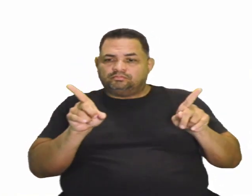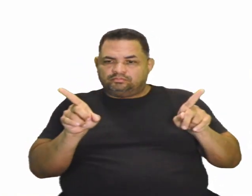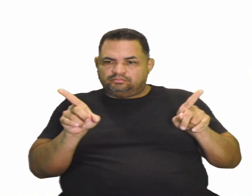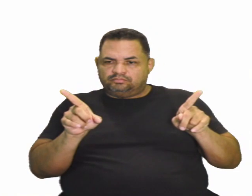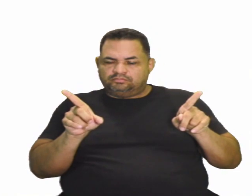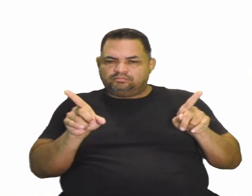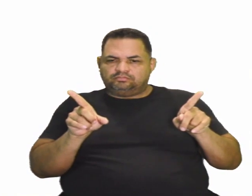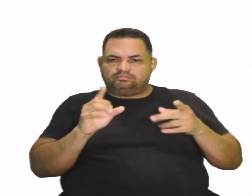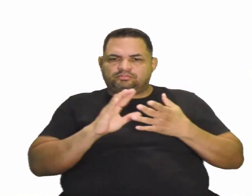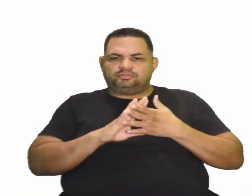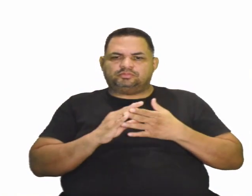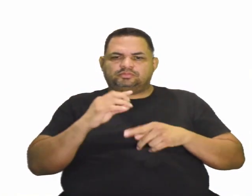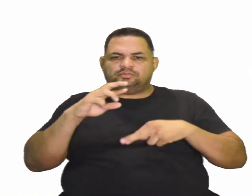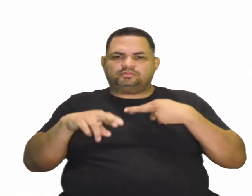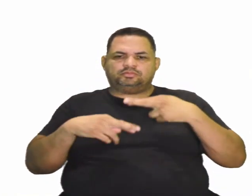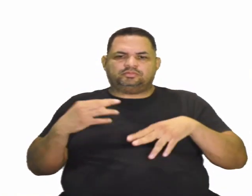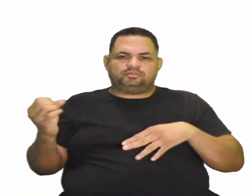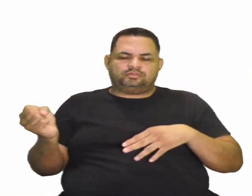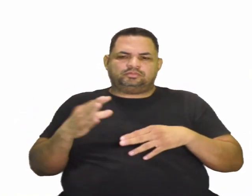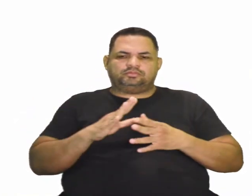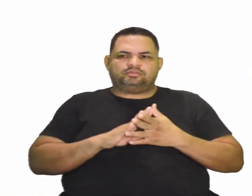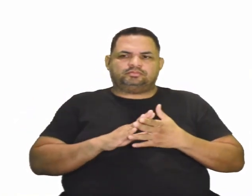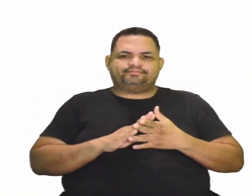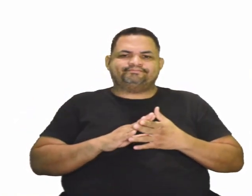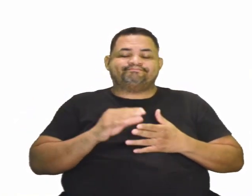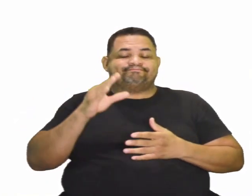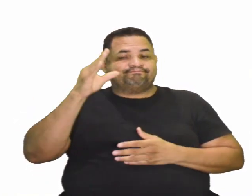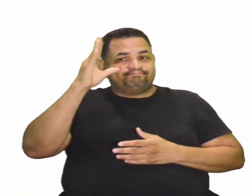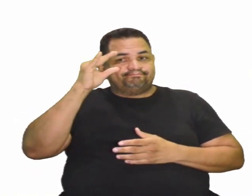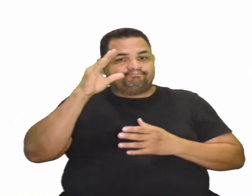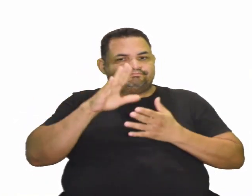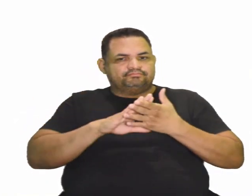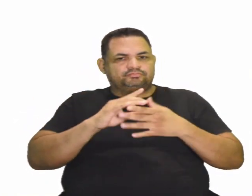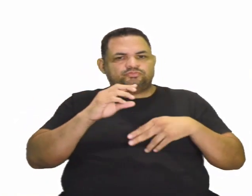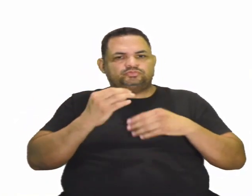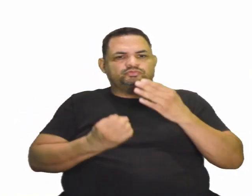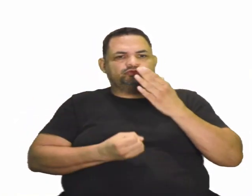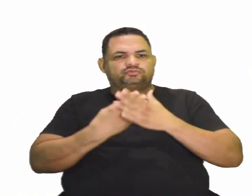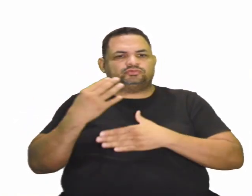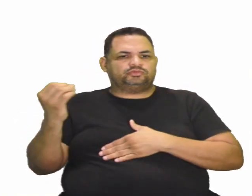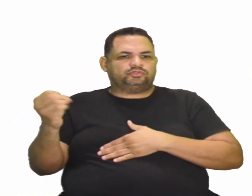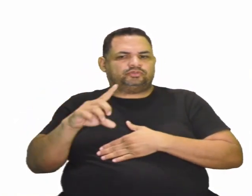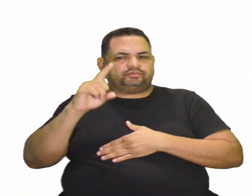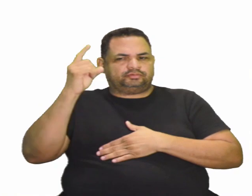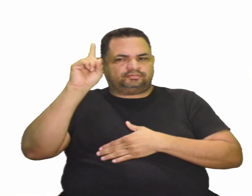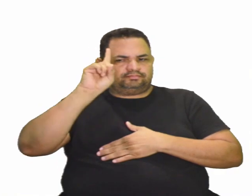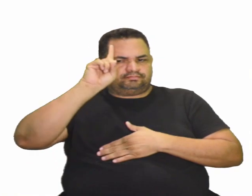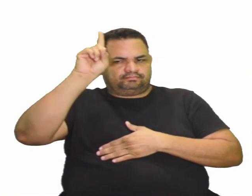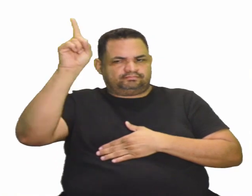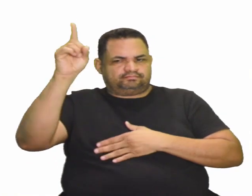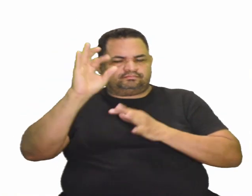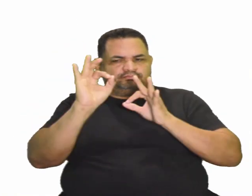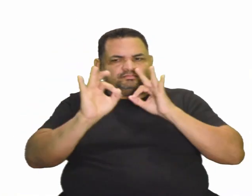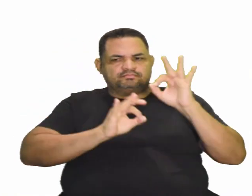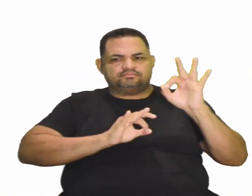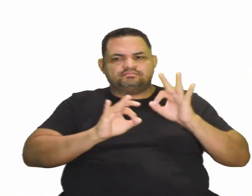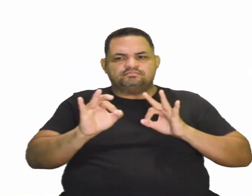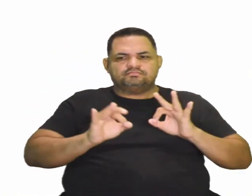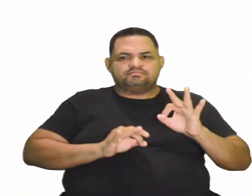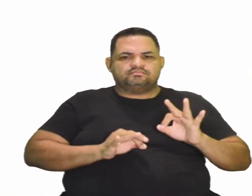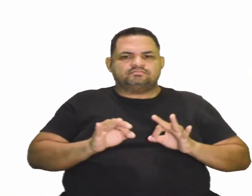ao Renascimento. Isso é interessante, né? Vai surgindo trazendo novas ideias, novas formas, né,